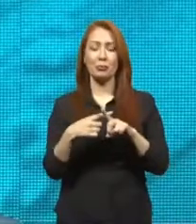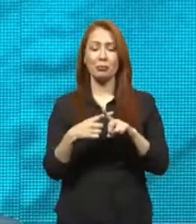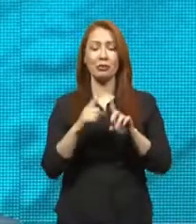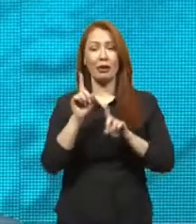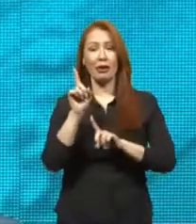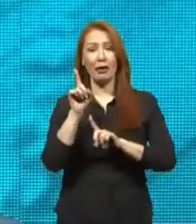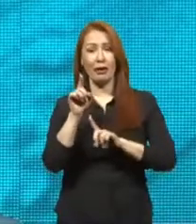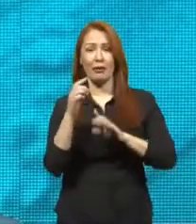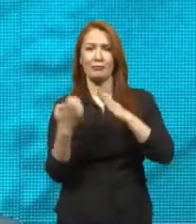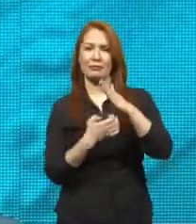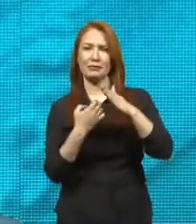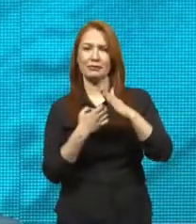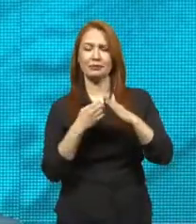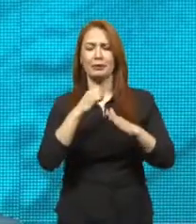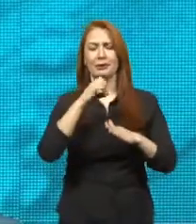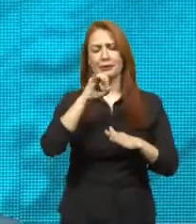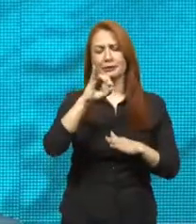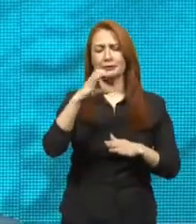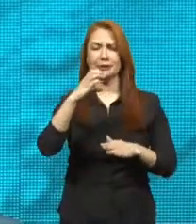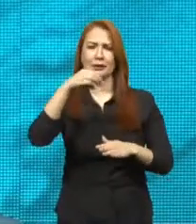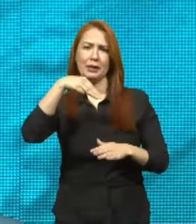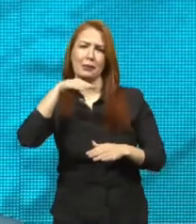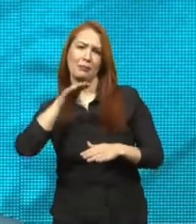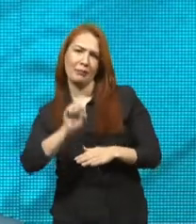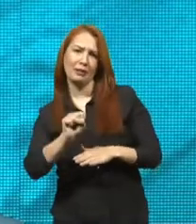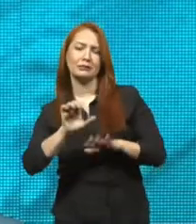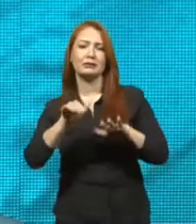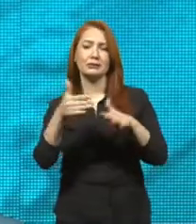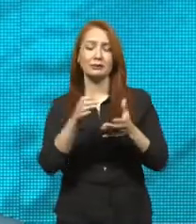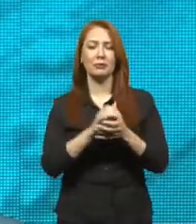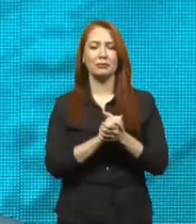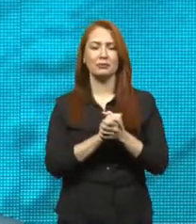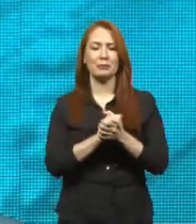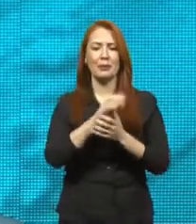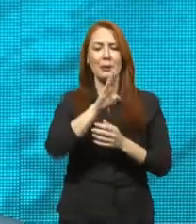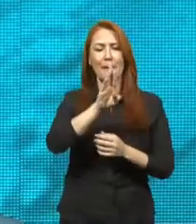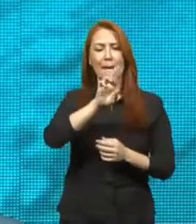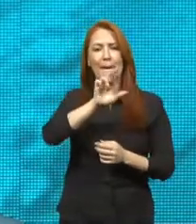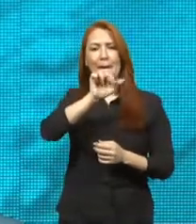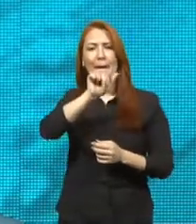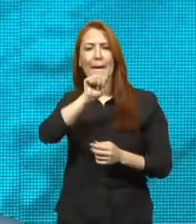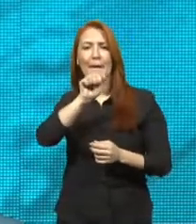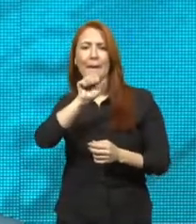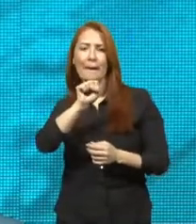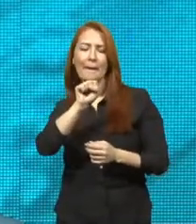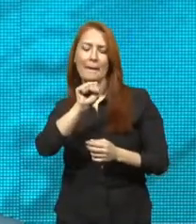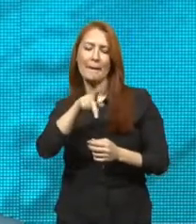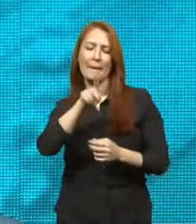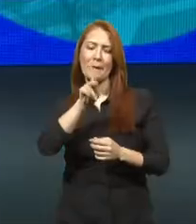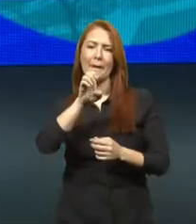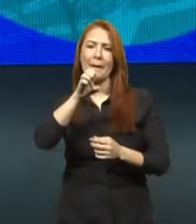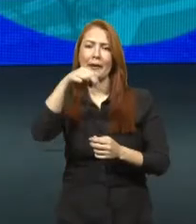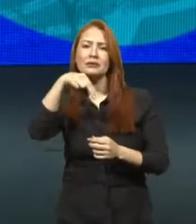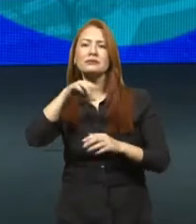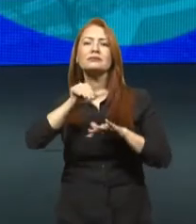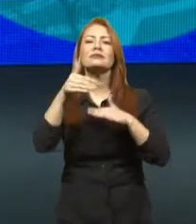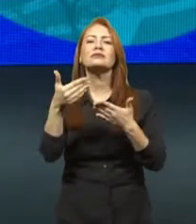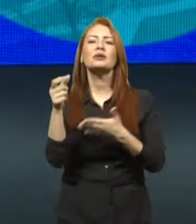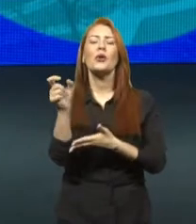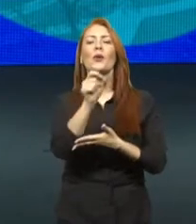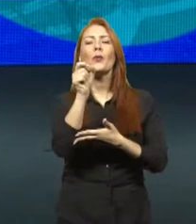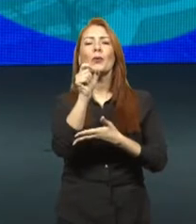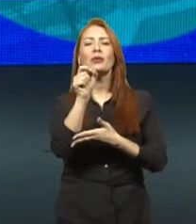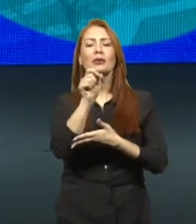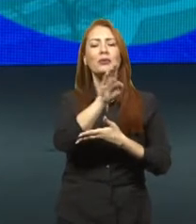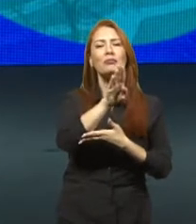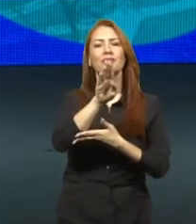né, de vários valores. E para a Braskem, então, dentro desse olhar, né, da lei, o que a Braskem entende que, enfim, tem para melhorar, né,